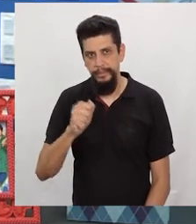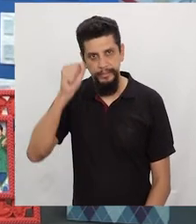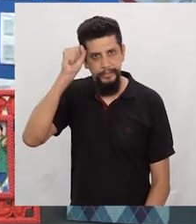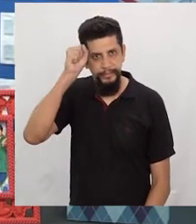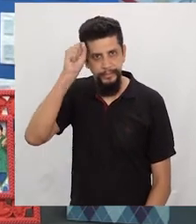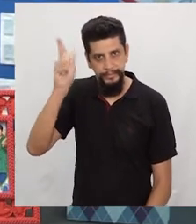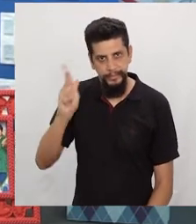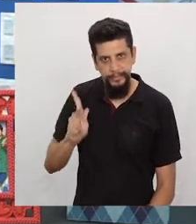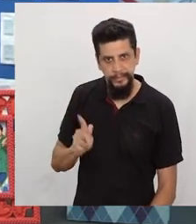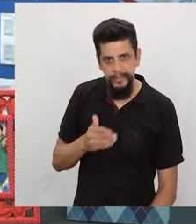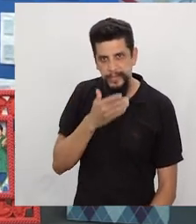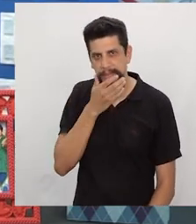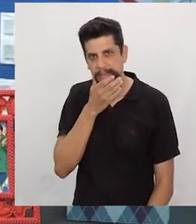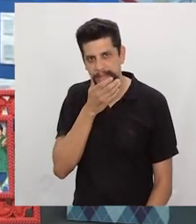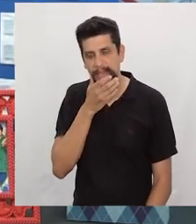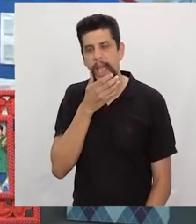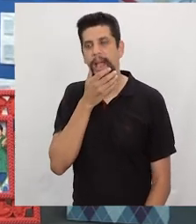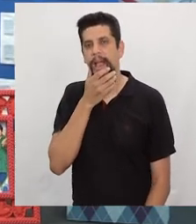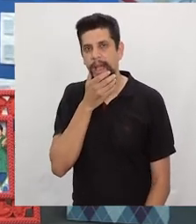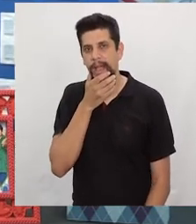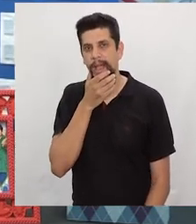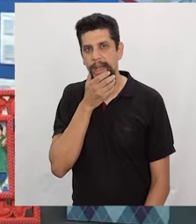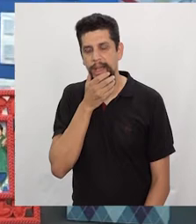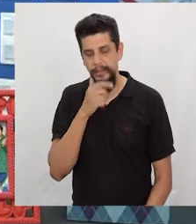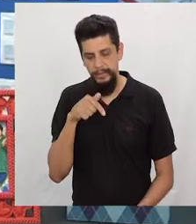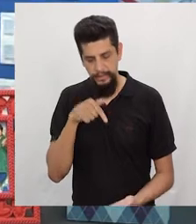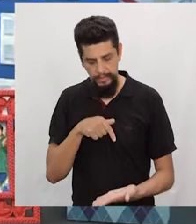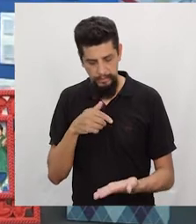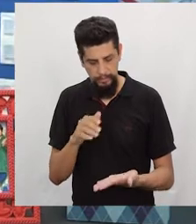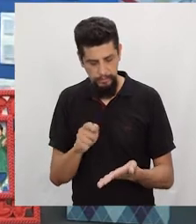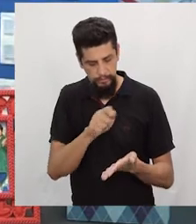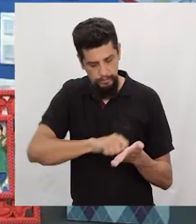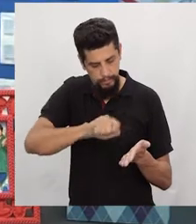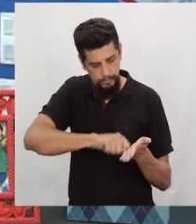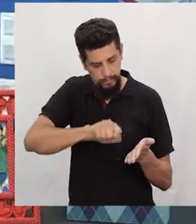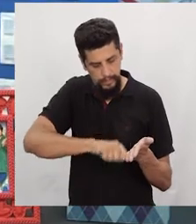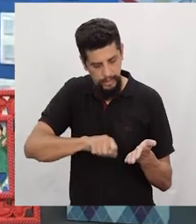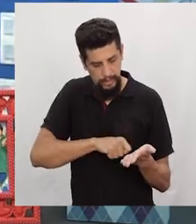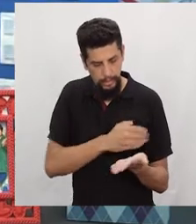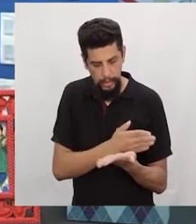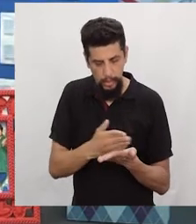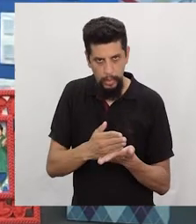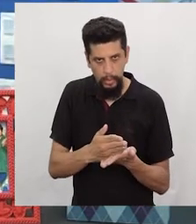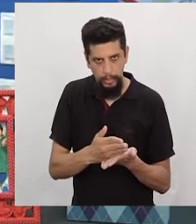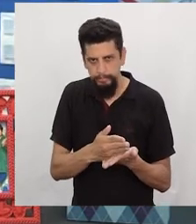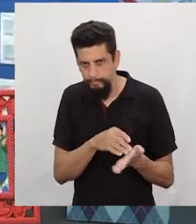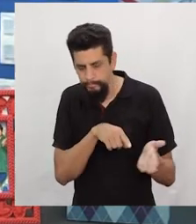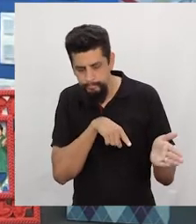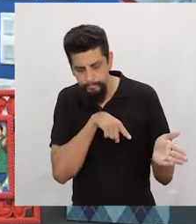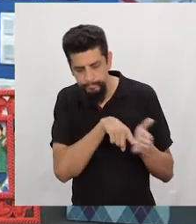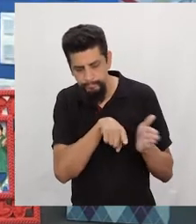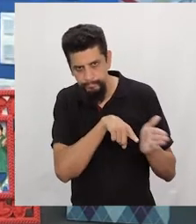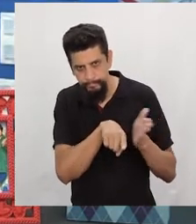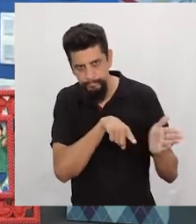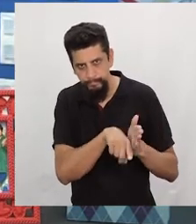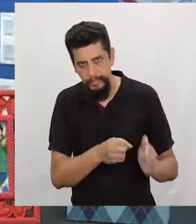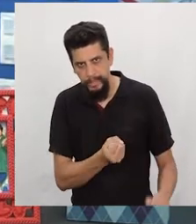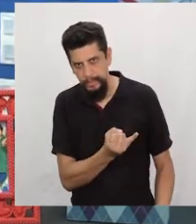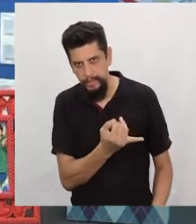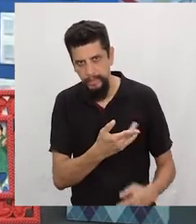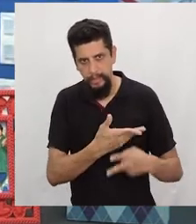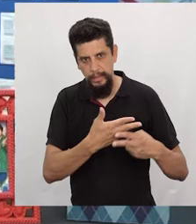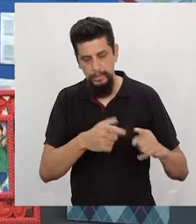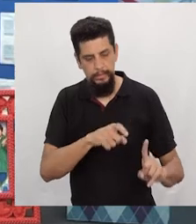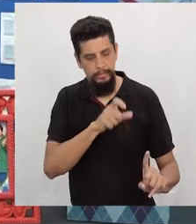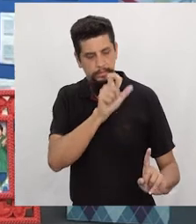esperta, sacou o seu caderno de anotações e começou a perguntar algumas coisas